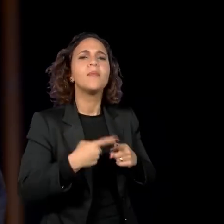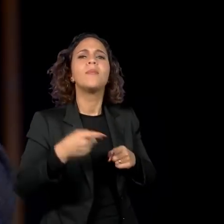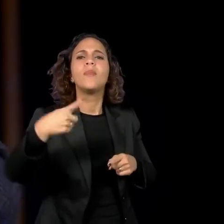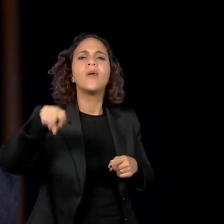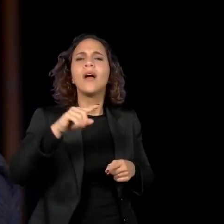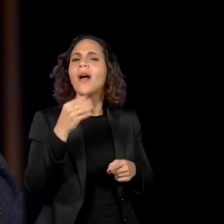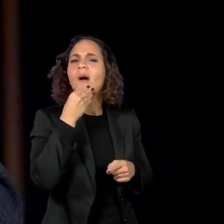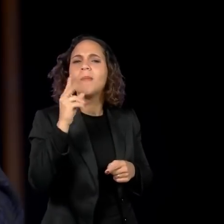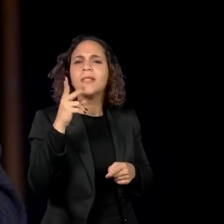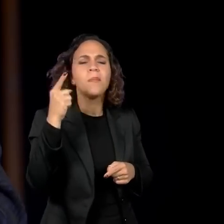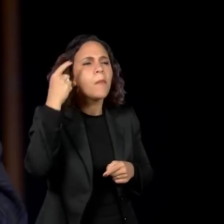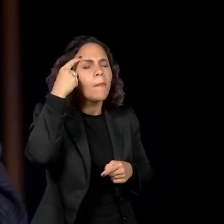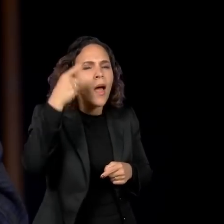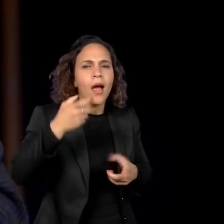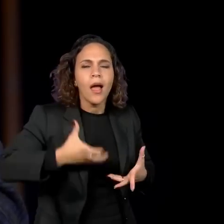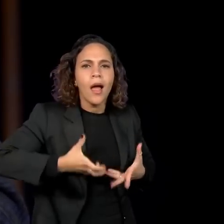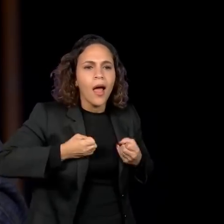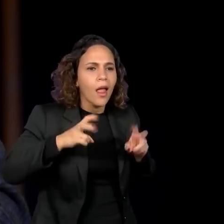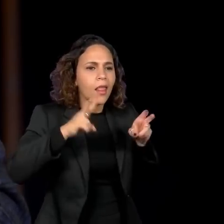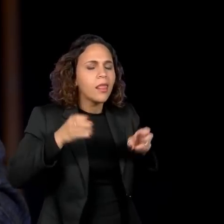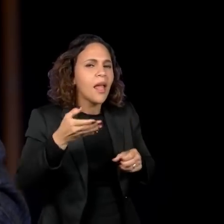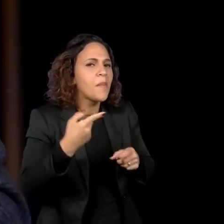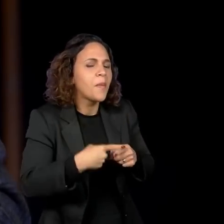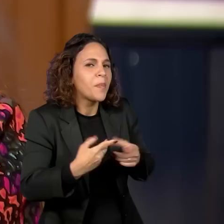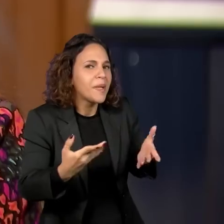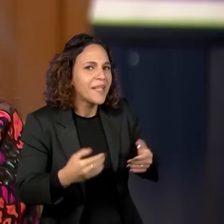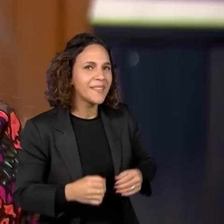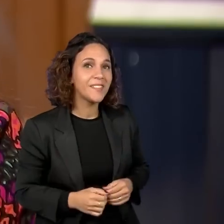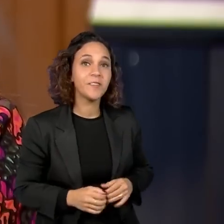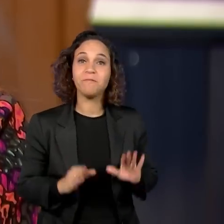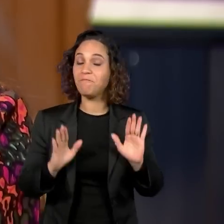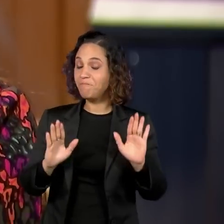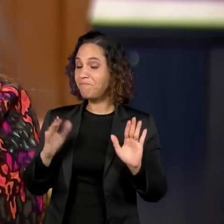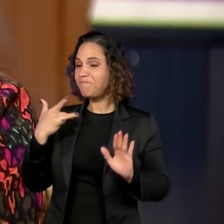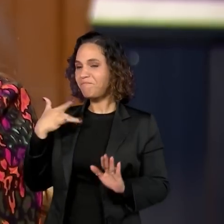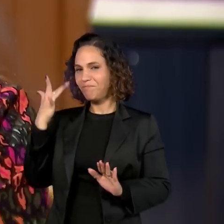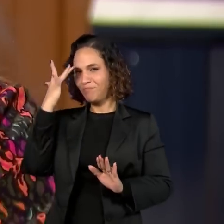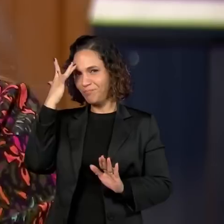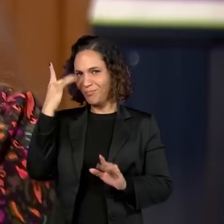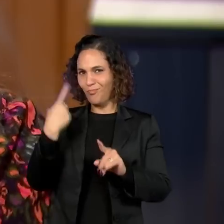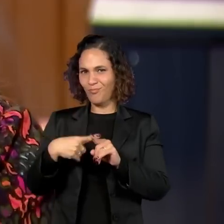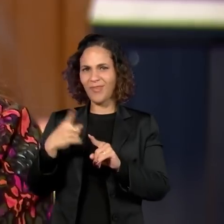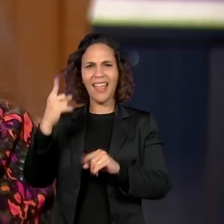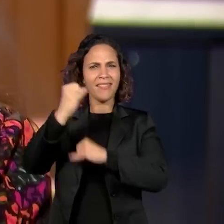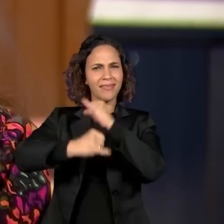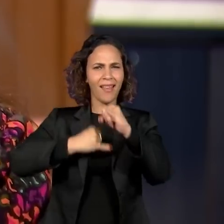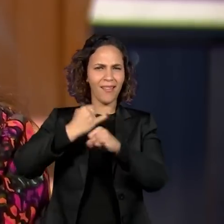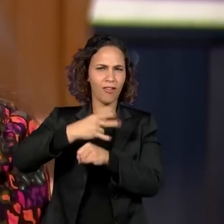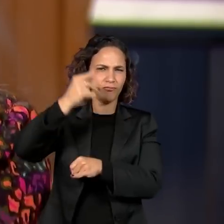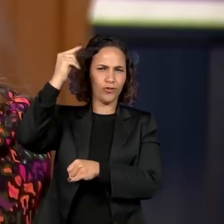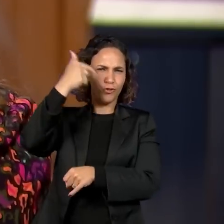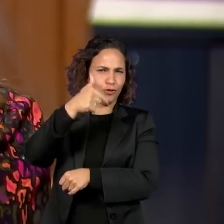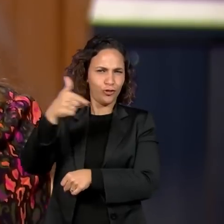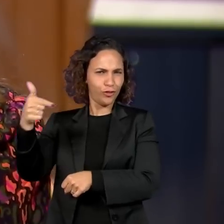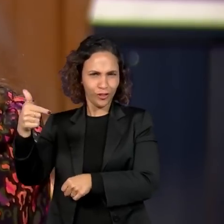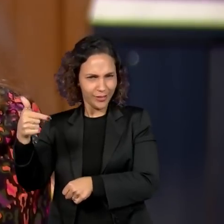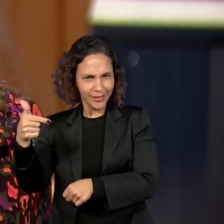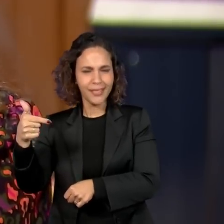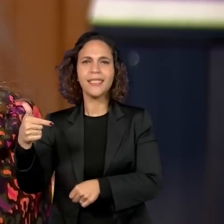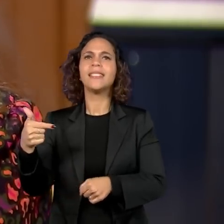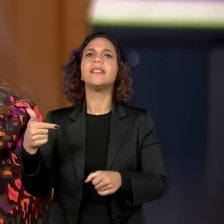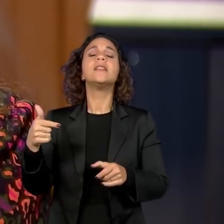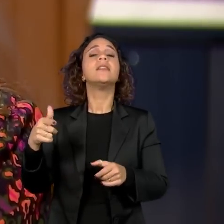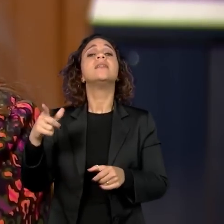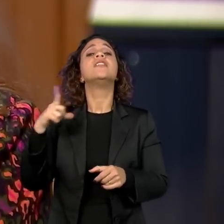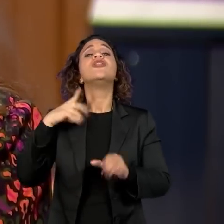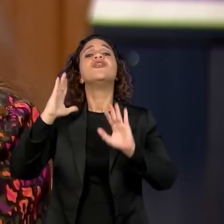tão assustados até, eu diria, com esse assunto? Eu acho que assim, antes de a gente ter internet, etc.,